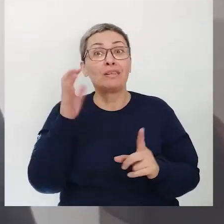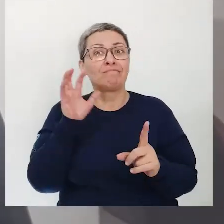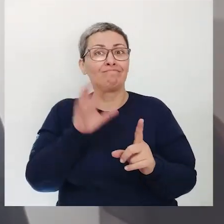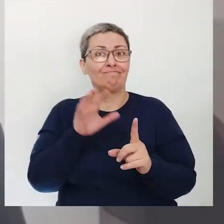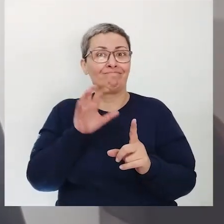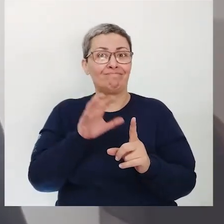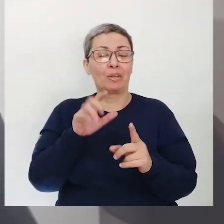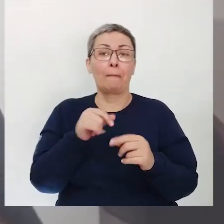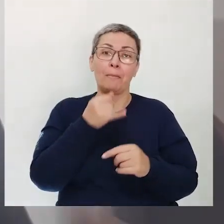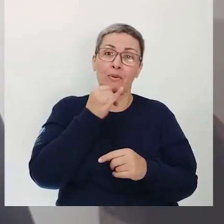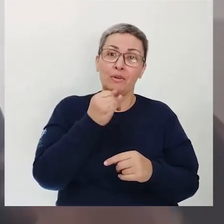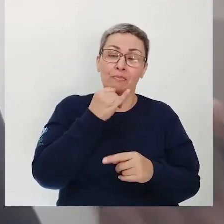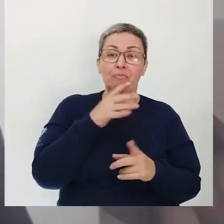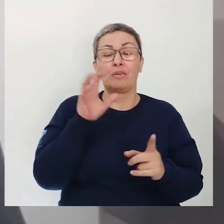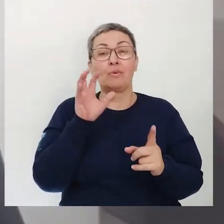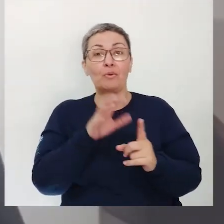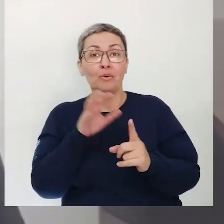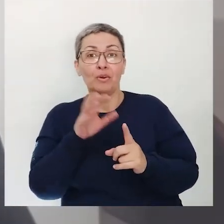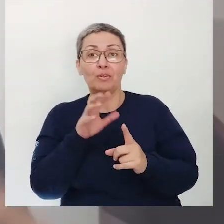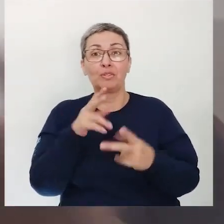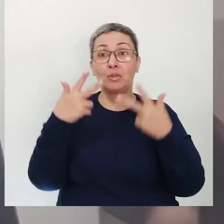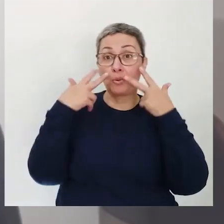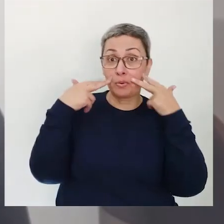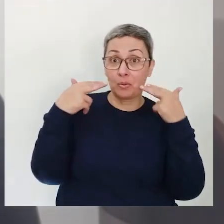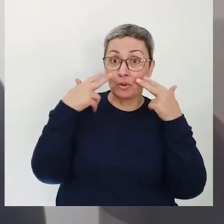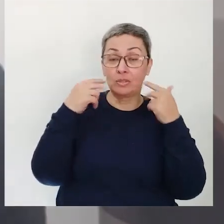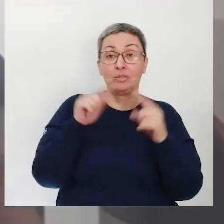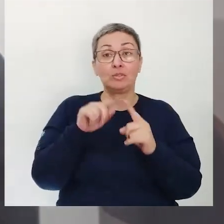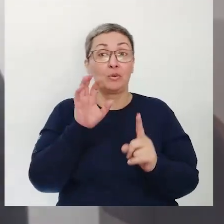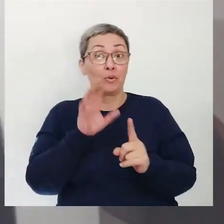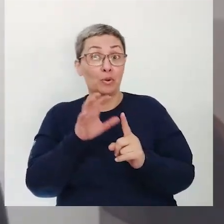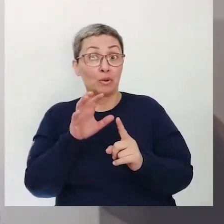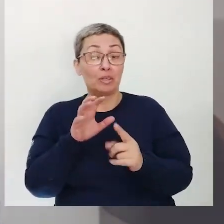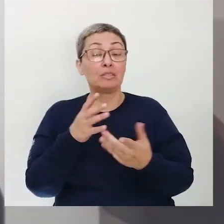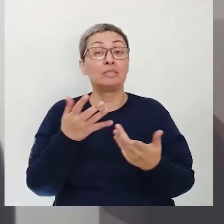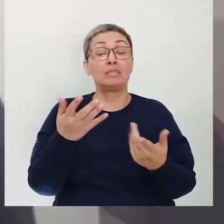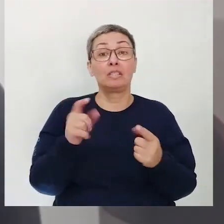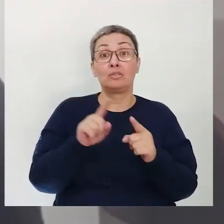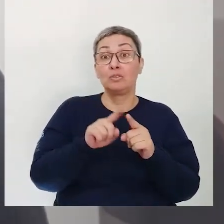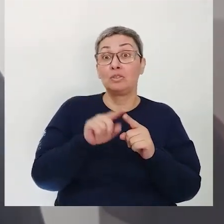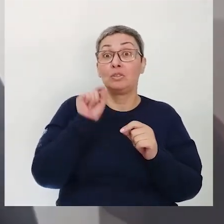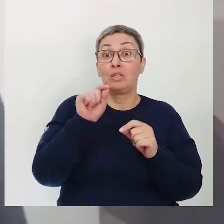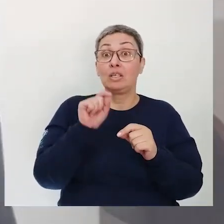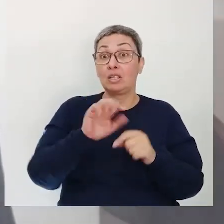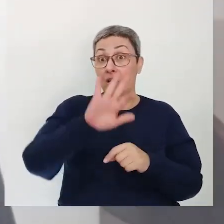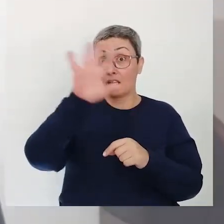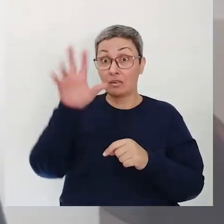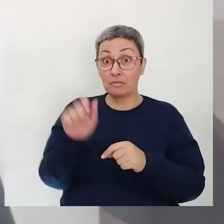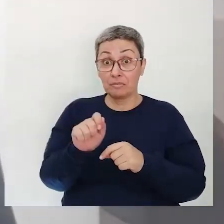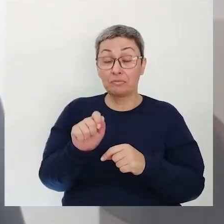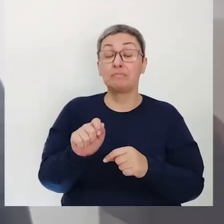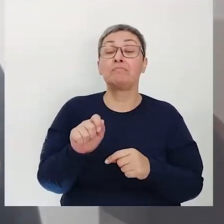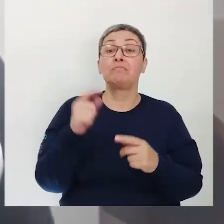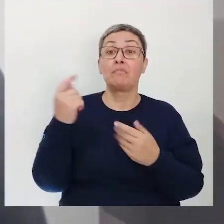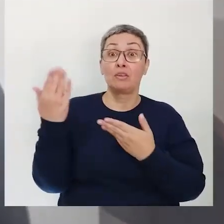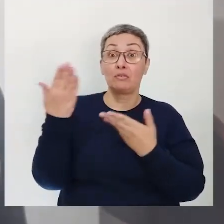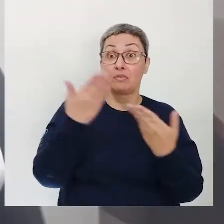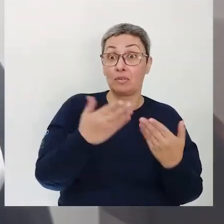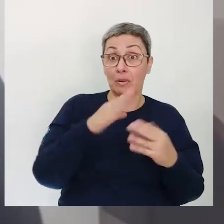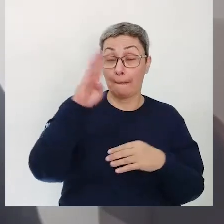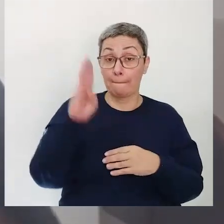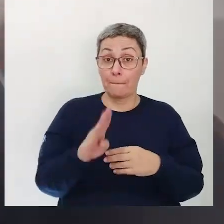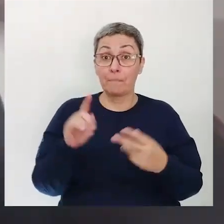aconteceram influências, né? Por exemplo, a influência dos índios, né? A influência indígena, a influência dos africanos, né? Que vieram